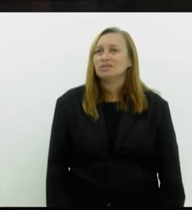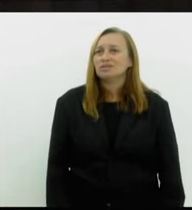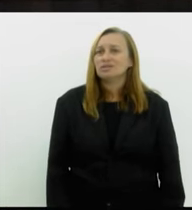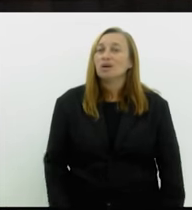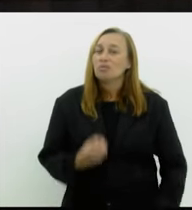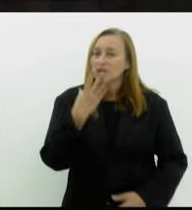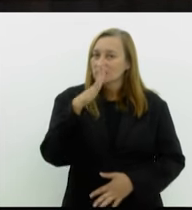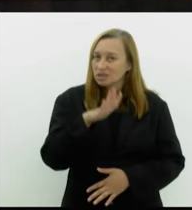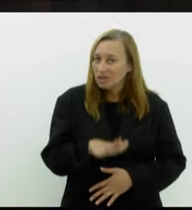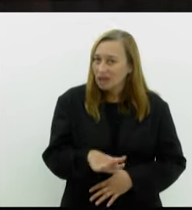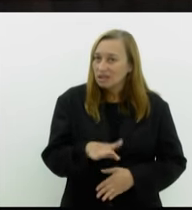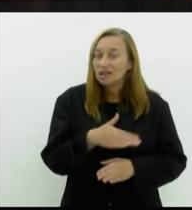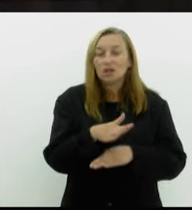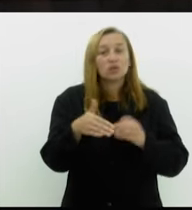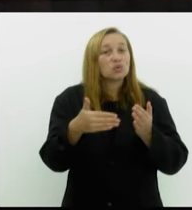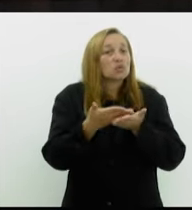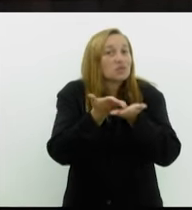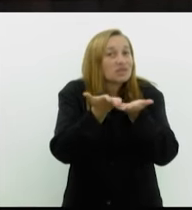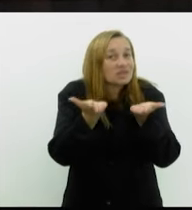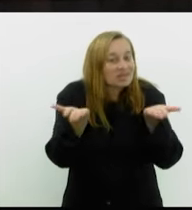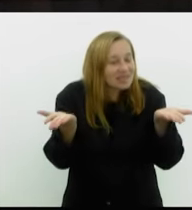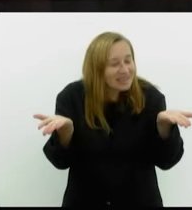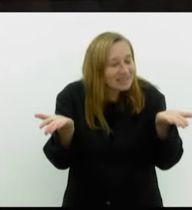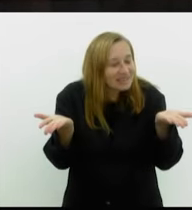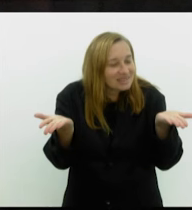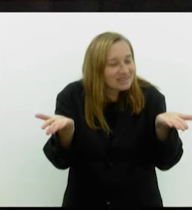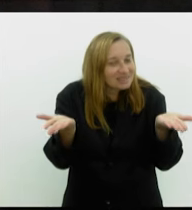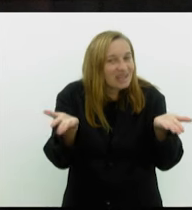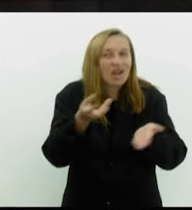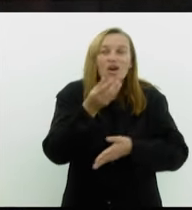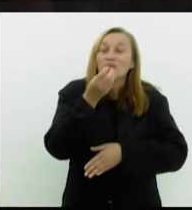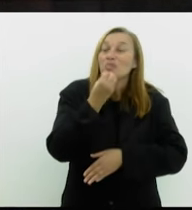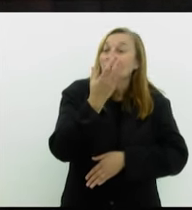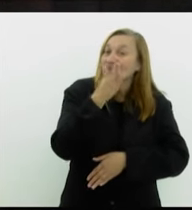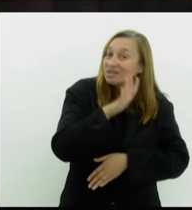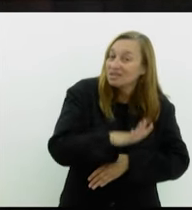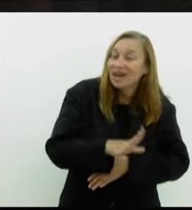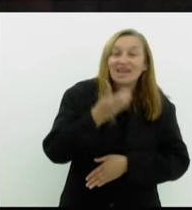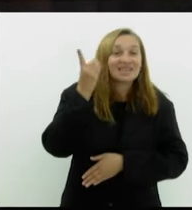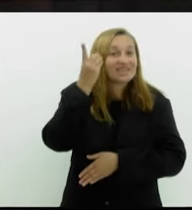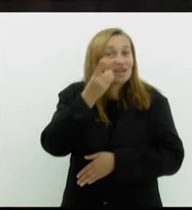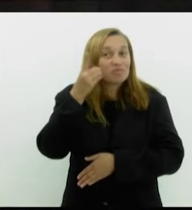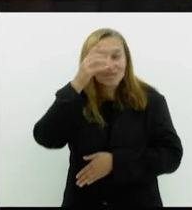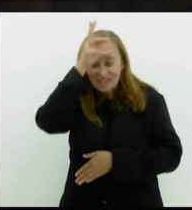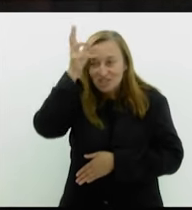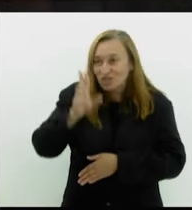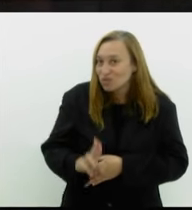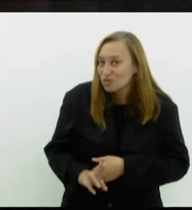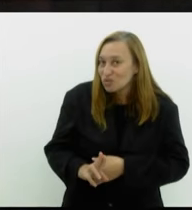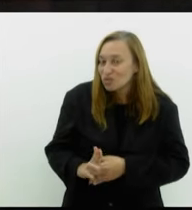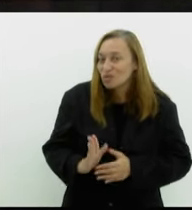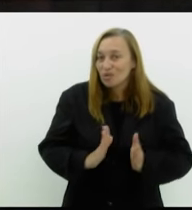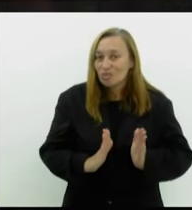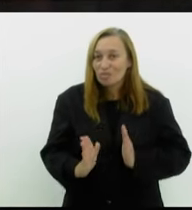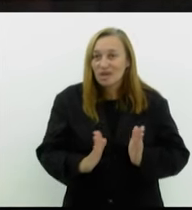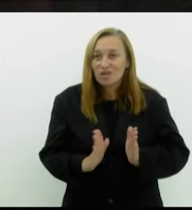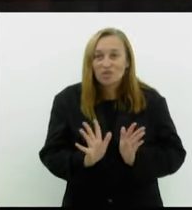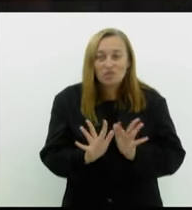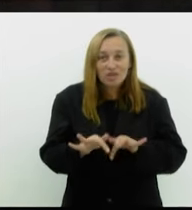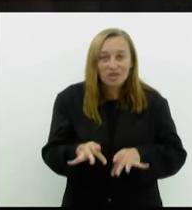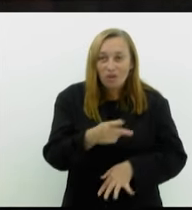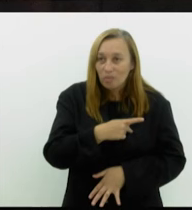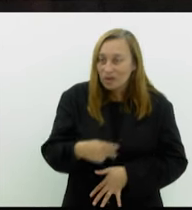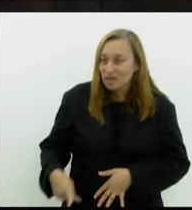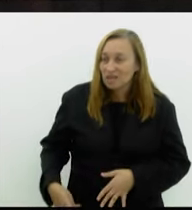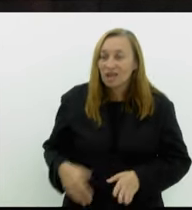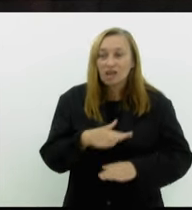Uma boa tarde a todos e todas, uma boa tarde, nobre deputada Tia Ju, que ora preside esse expediente final, aqueles